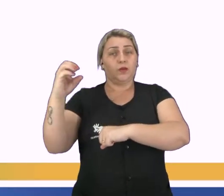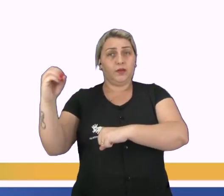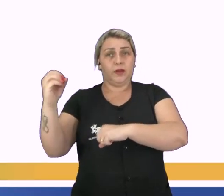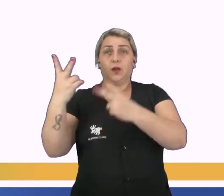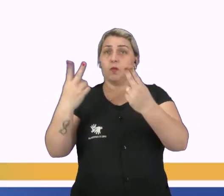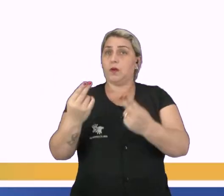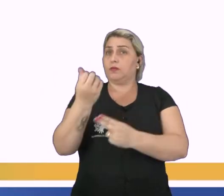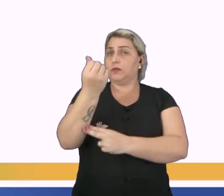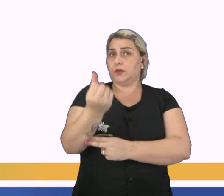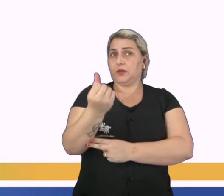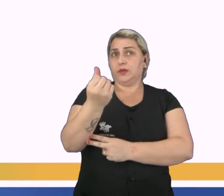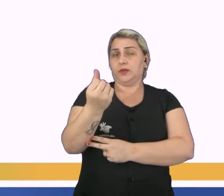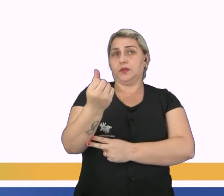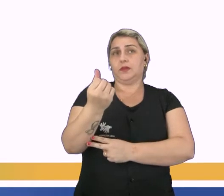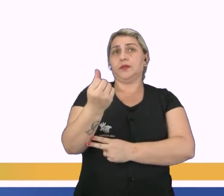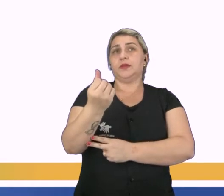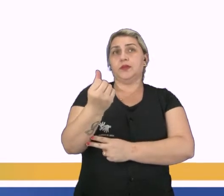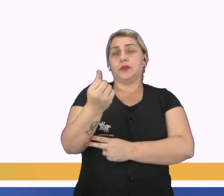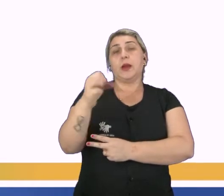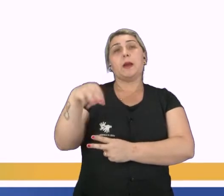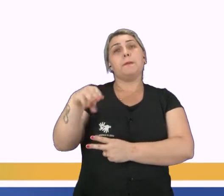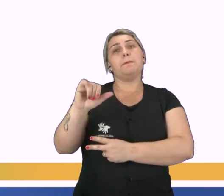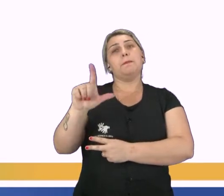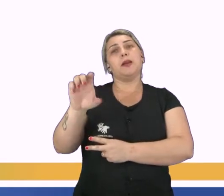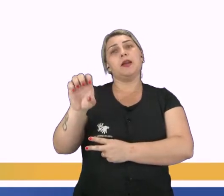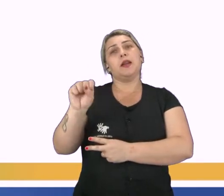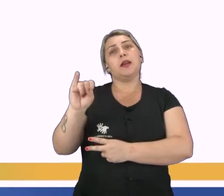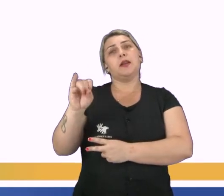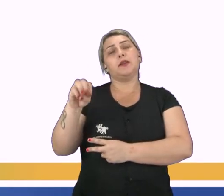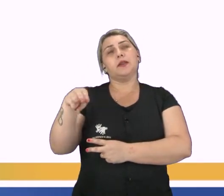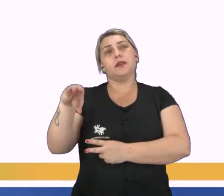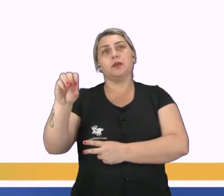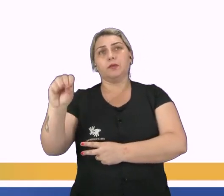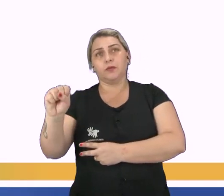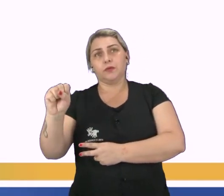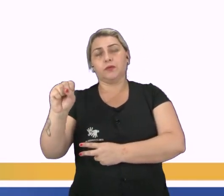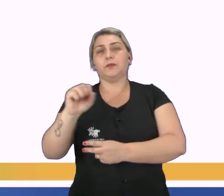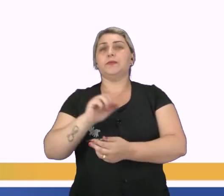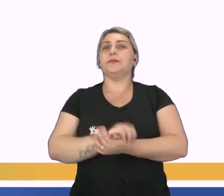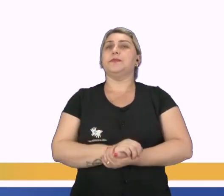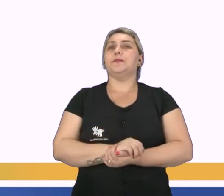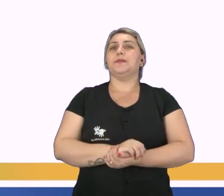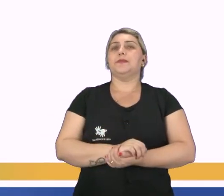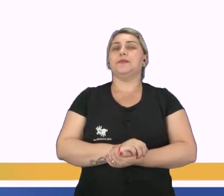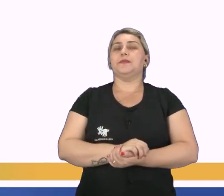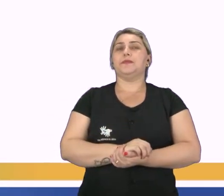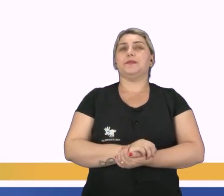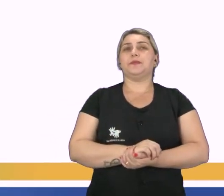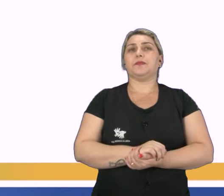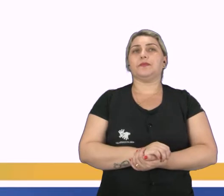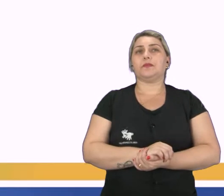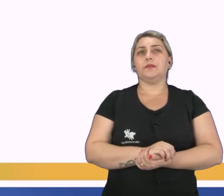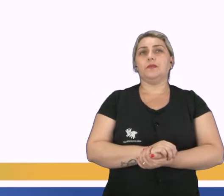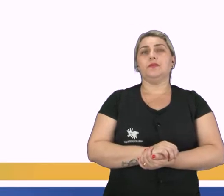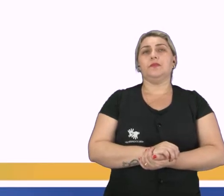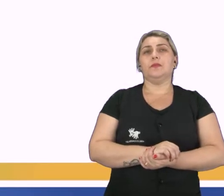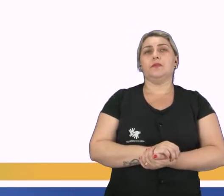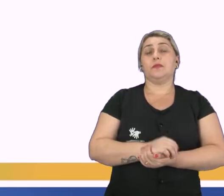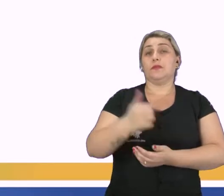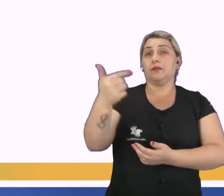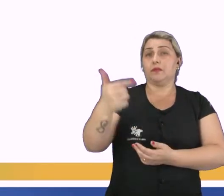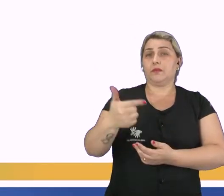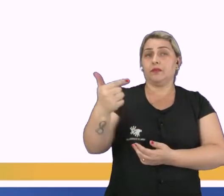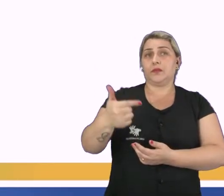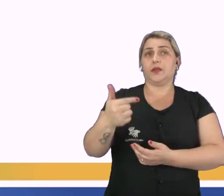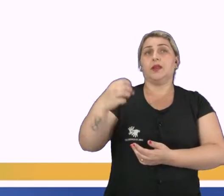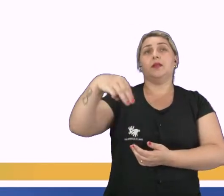igualzinho o 6. O 6 aí ocupa a posição de 60 centésimos, né? E o